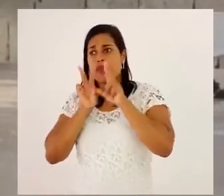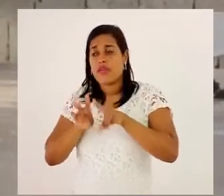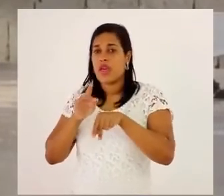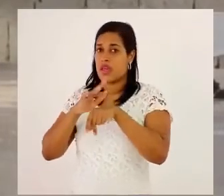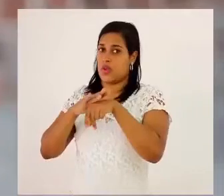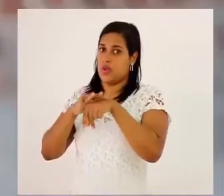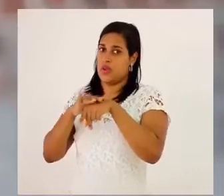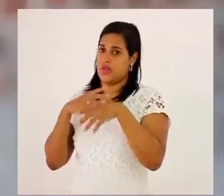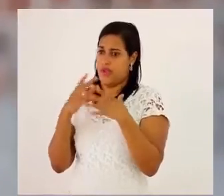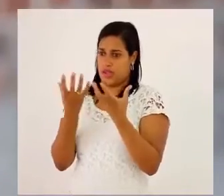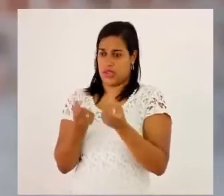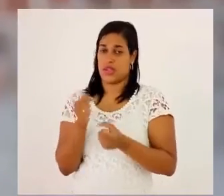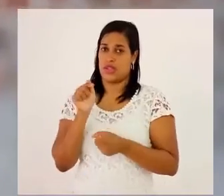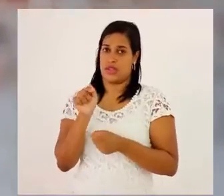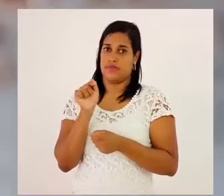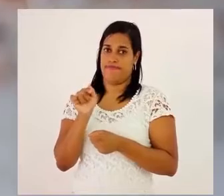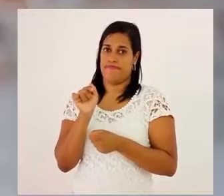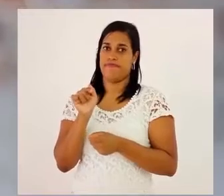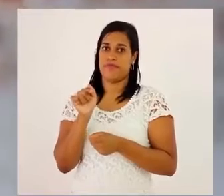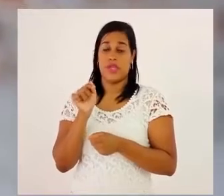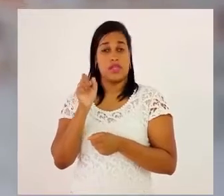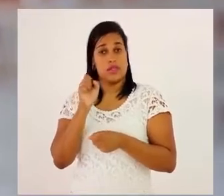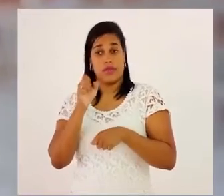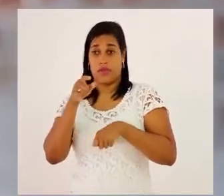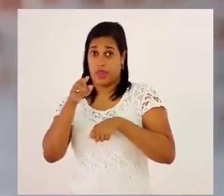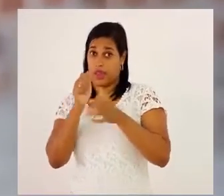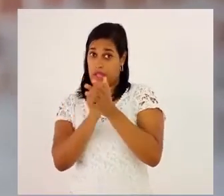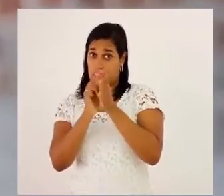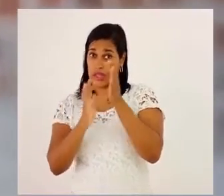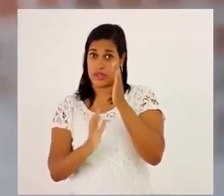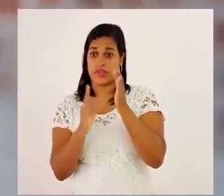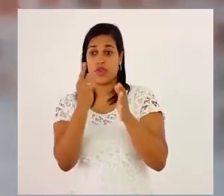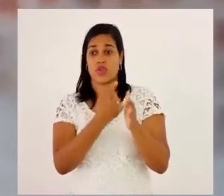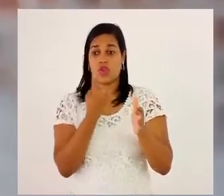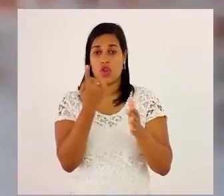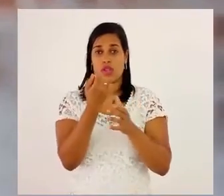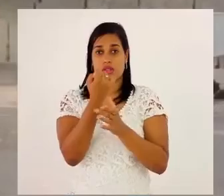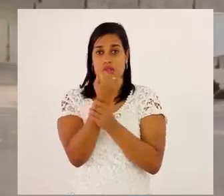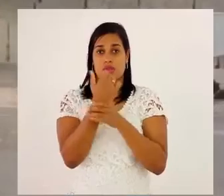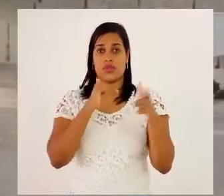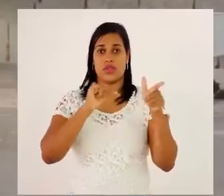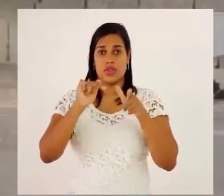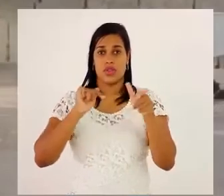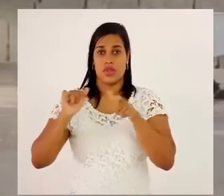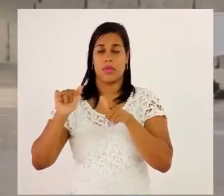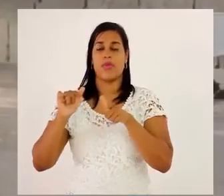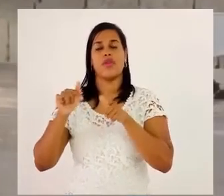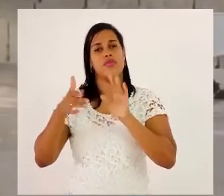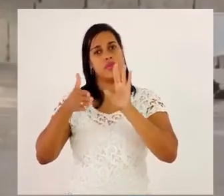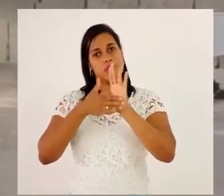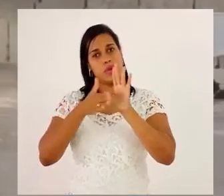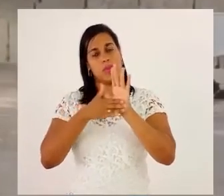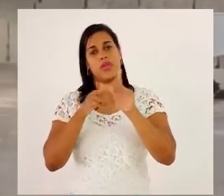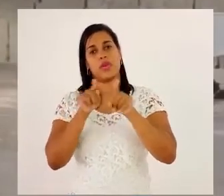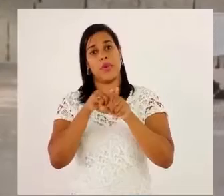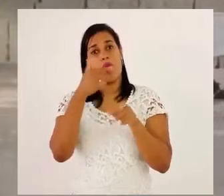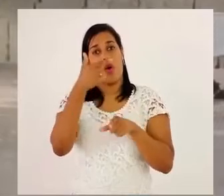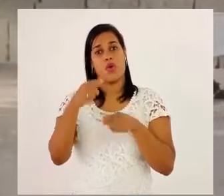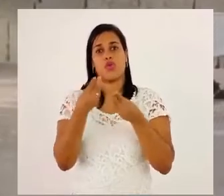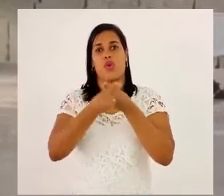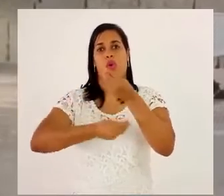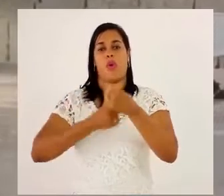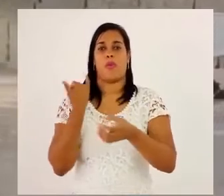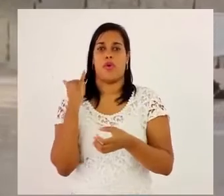foi adquirida ali. Se foi adquirida naquela atividade, nós, da Segurança do Trabalho, já vamos propor também outra medida de